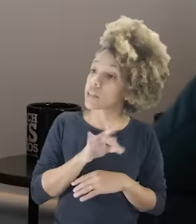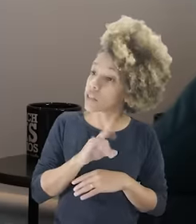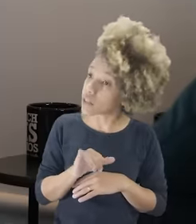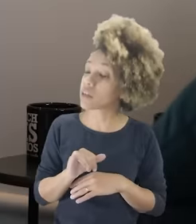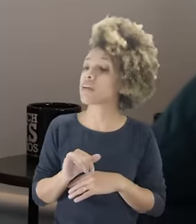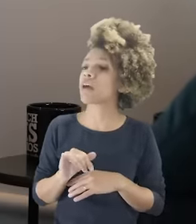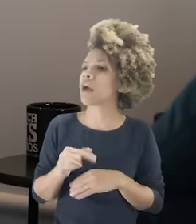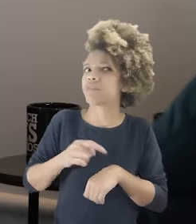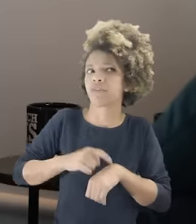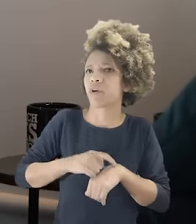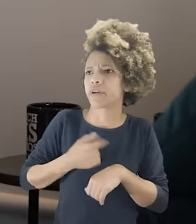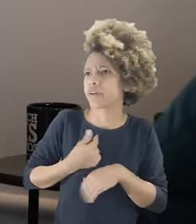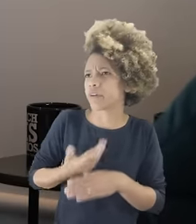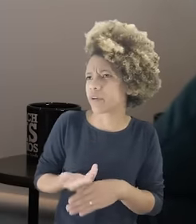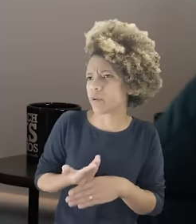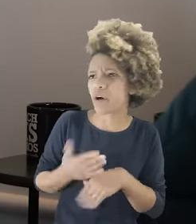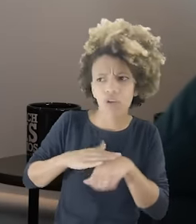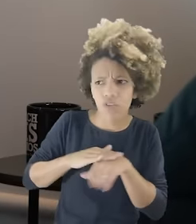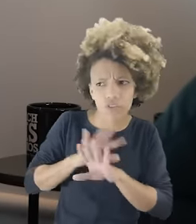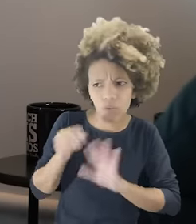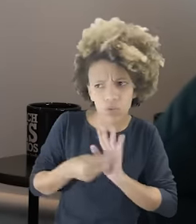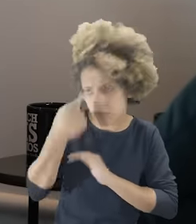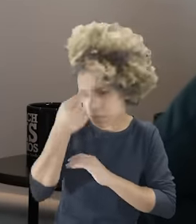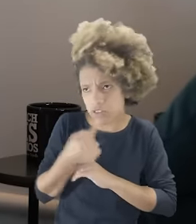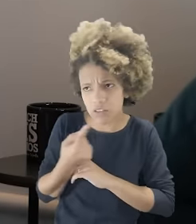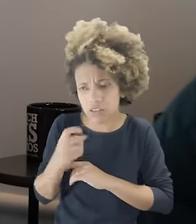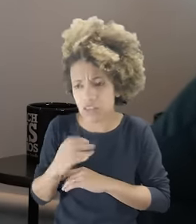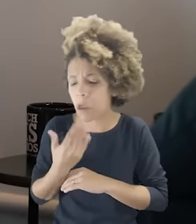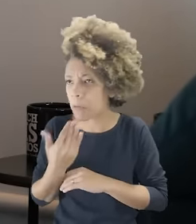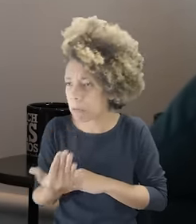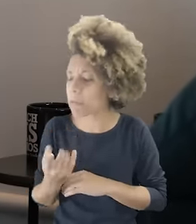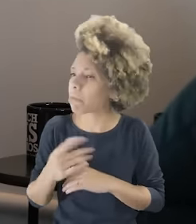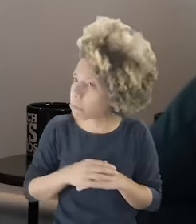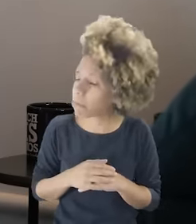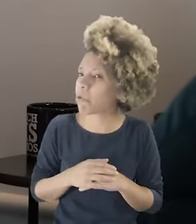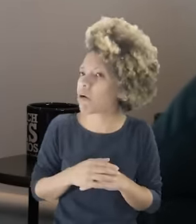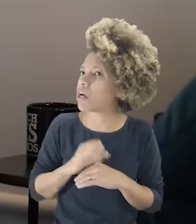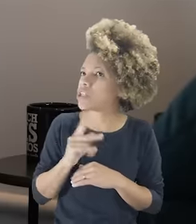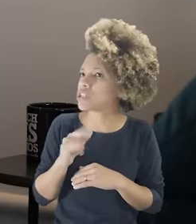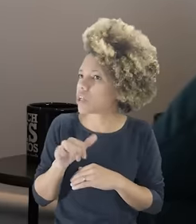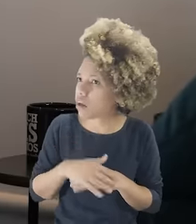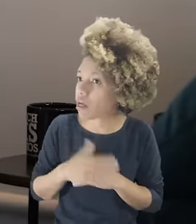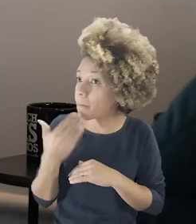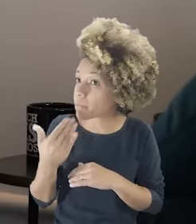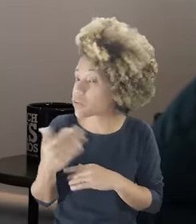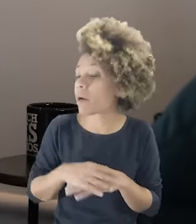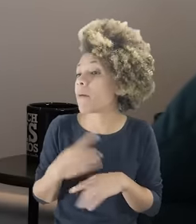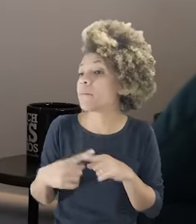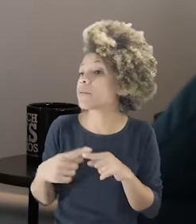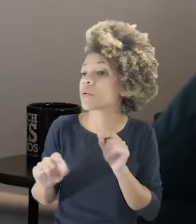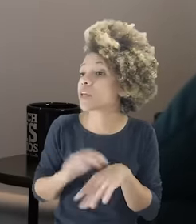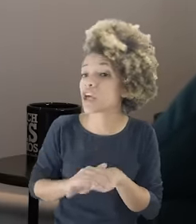que ela tinha DDI aí chegou uma hora que eu fiz eu conversei com todas as personalidades Eu Fiquei impressionada Eu disse para ela Sheila eu tô impressionada com o